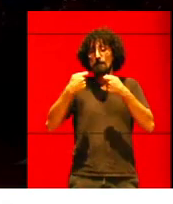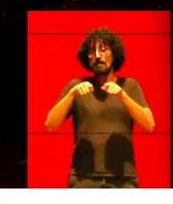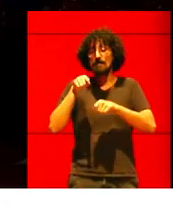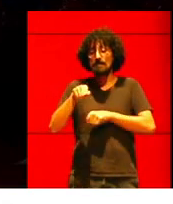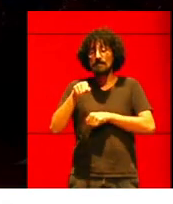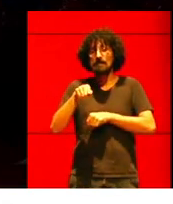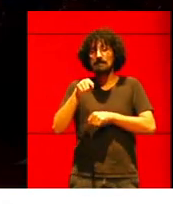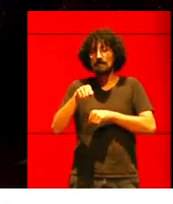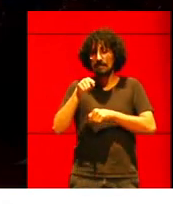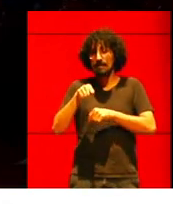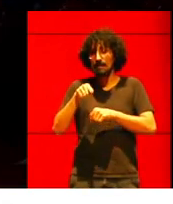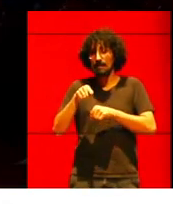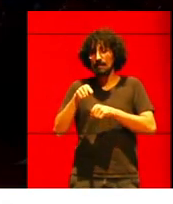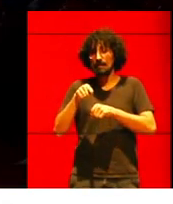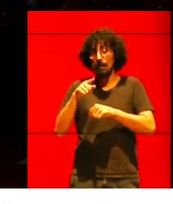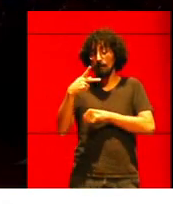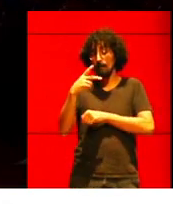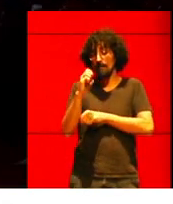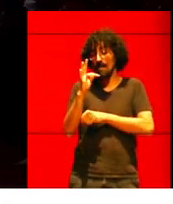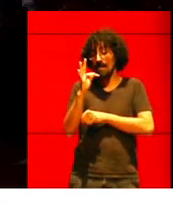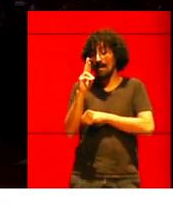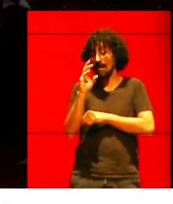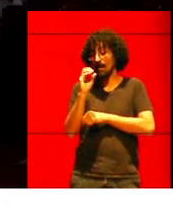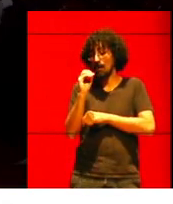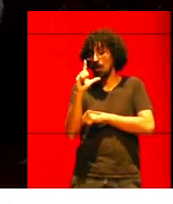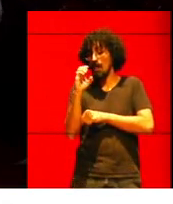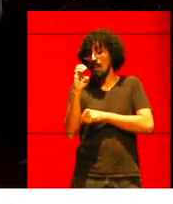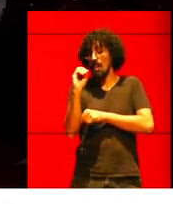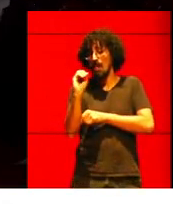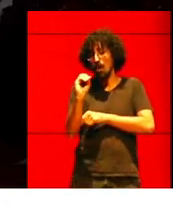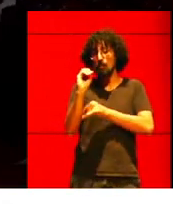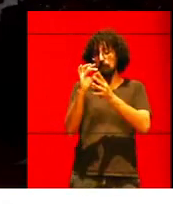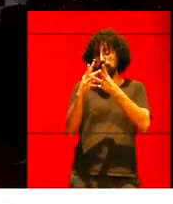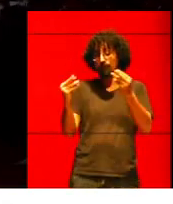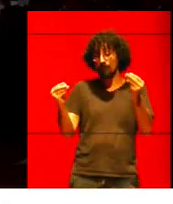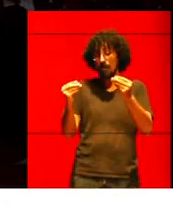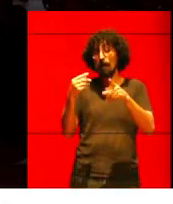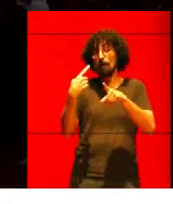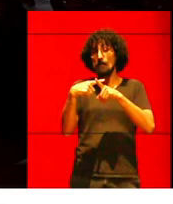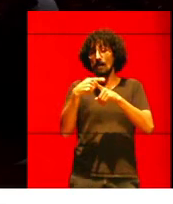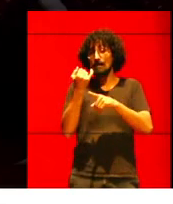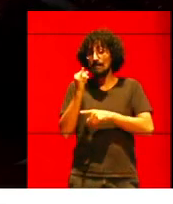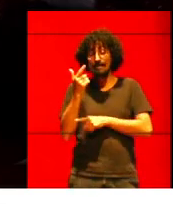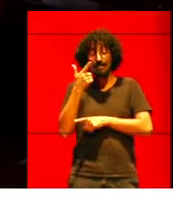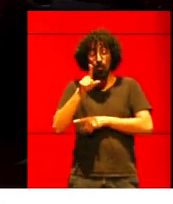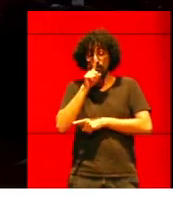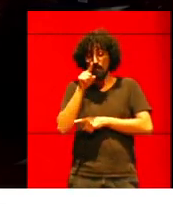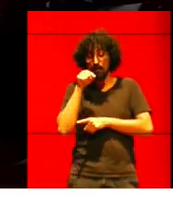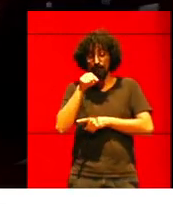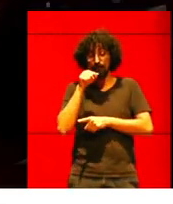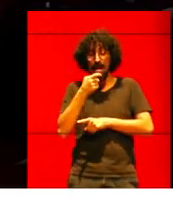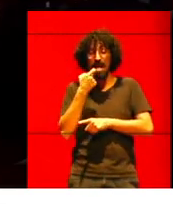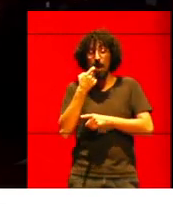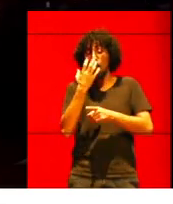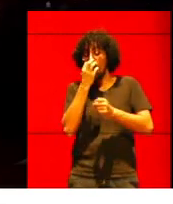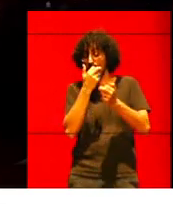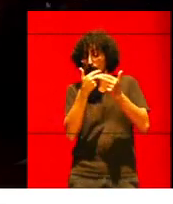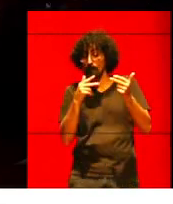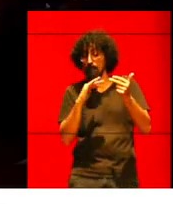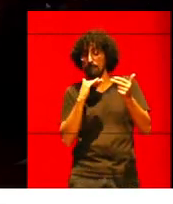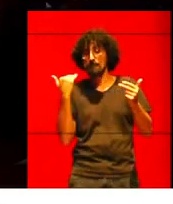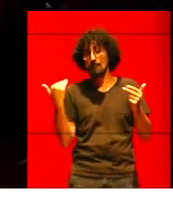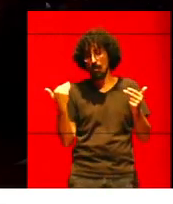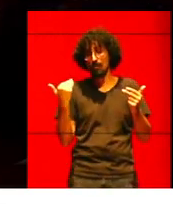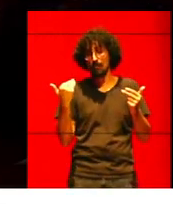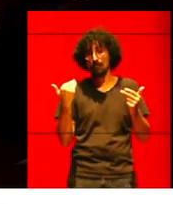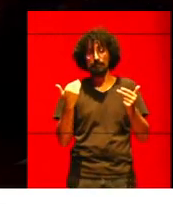de um sabão para tirar esse petróleo, esse óleo extremamente viscoso. Só que, pessoal, como eu